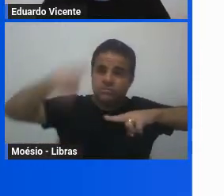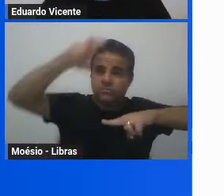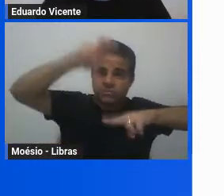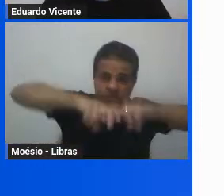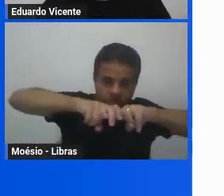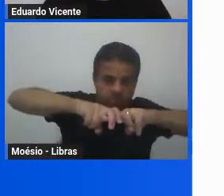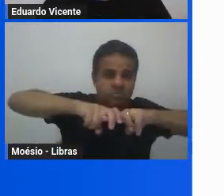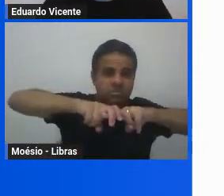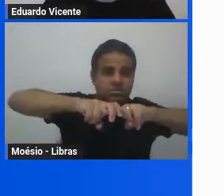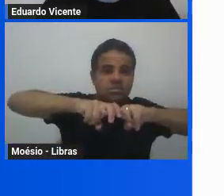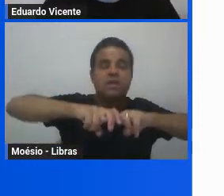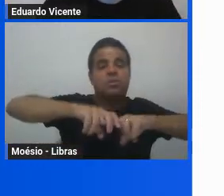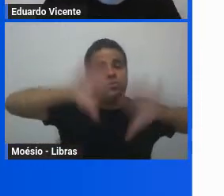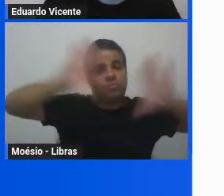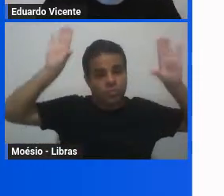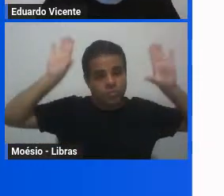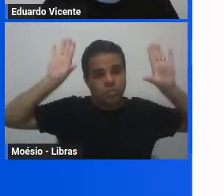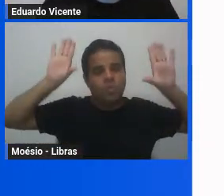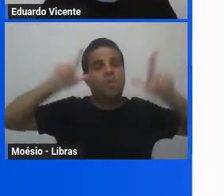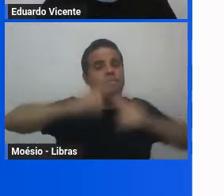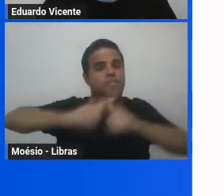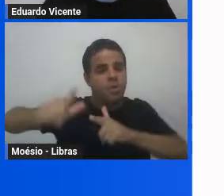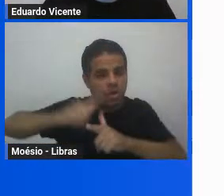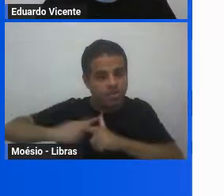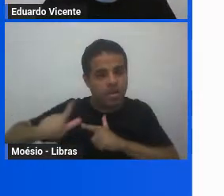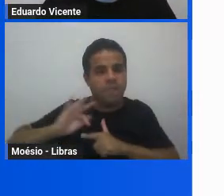aí qualquer transtorno futuro.